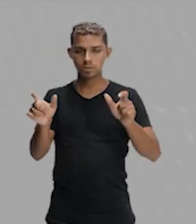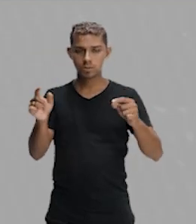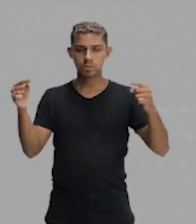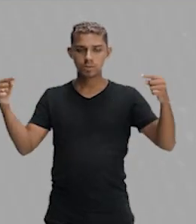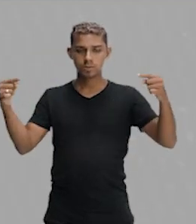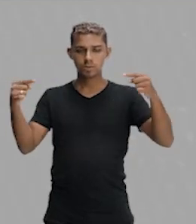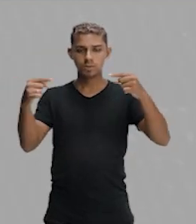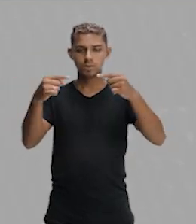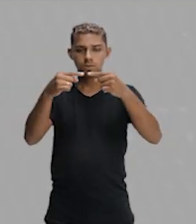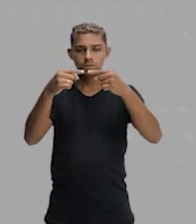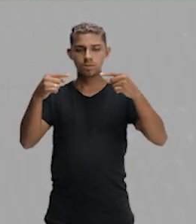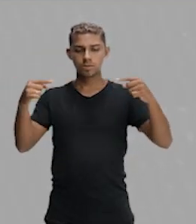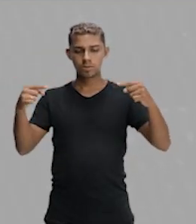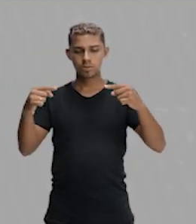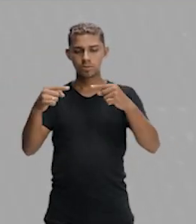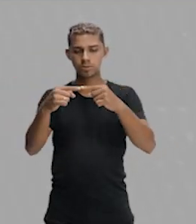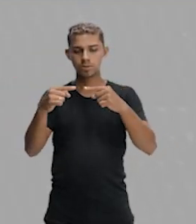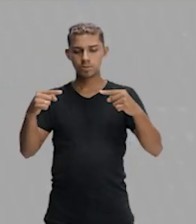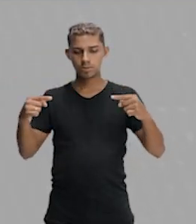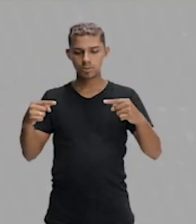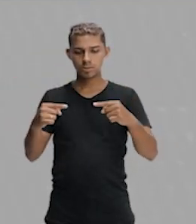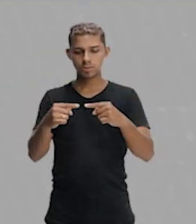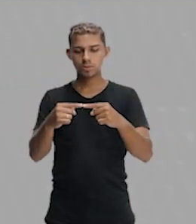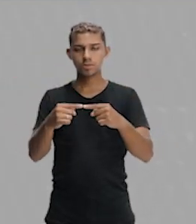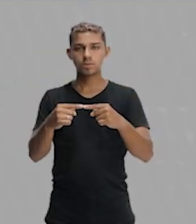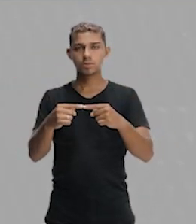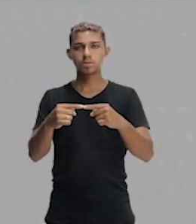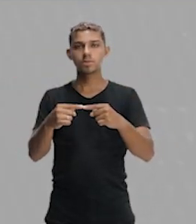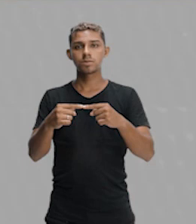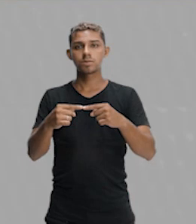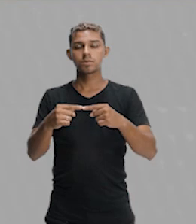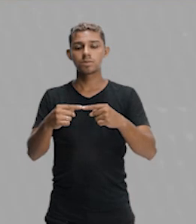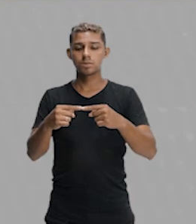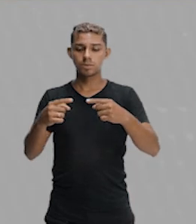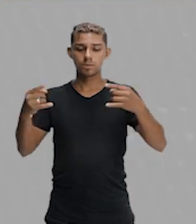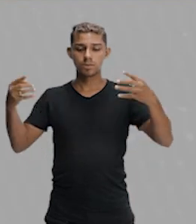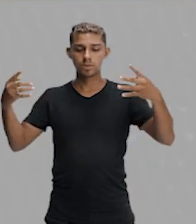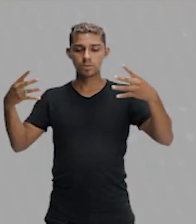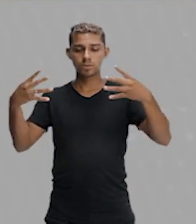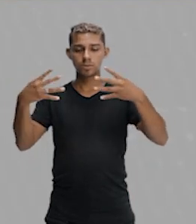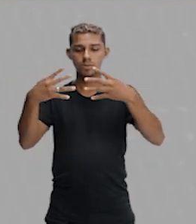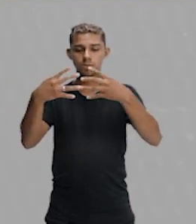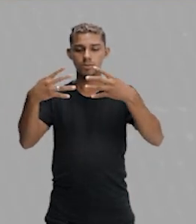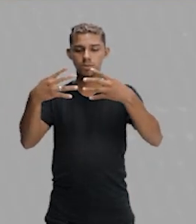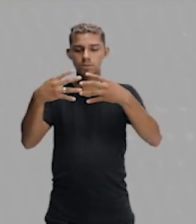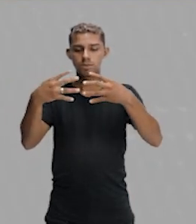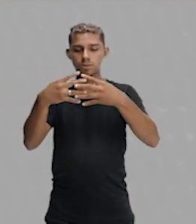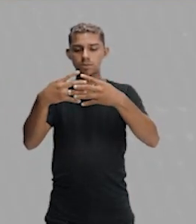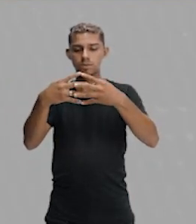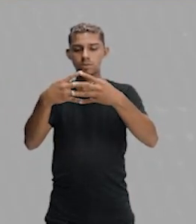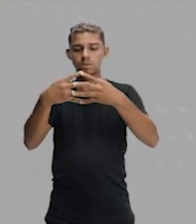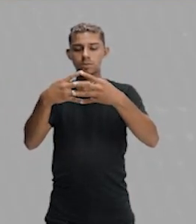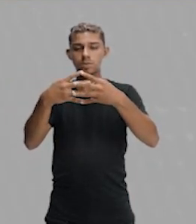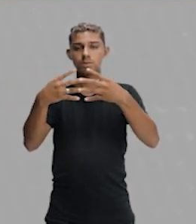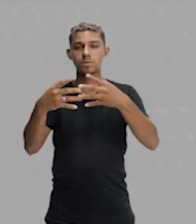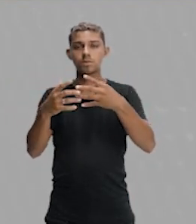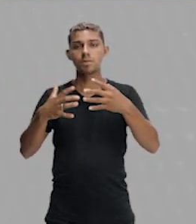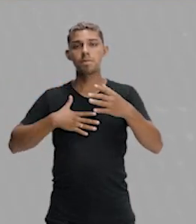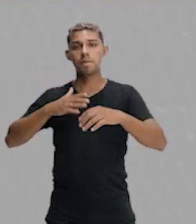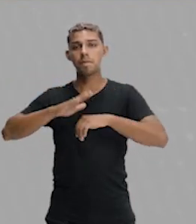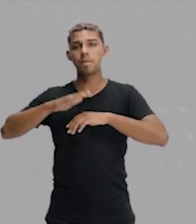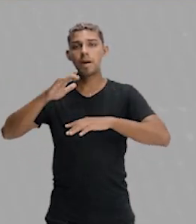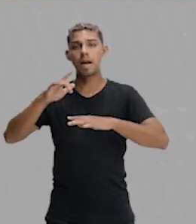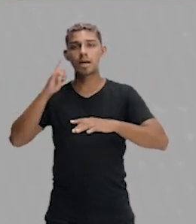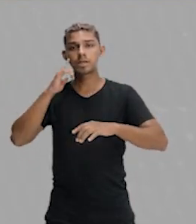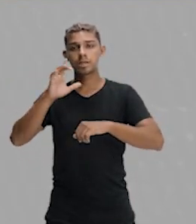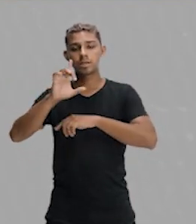paralelas. Tá ok? A densidade de linhas também vai dar o valor do campo elétrico. Ou seja, quanto mais denso nós temos essas